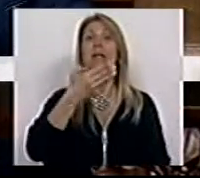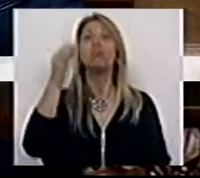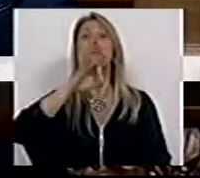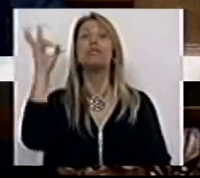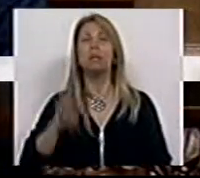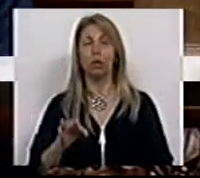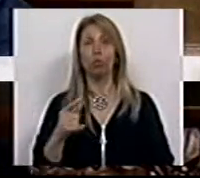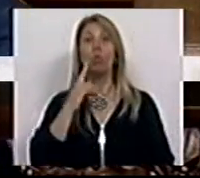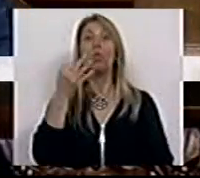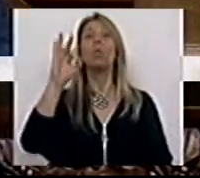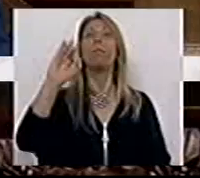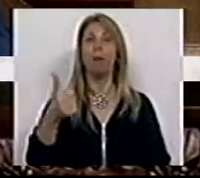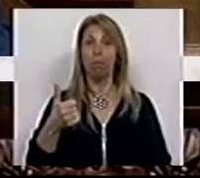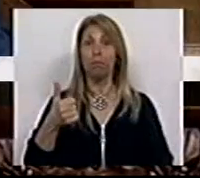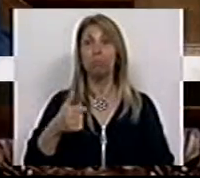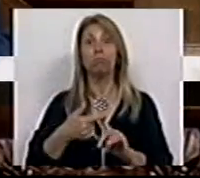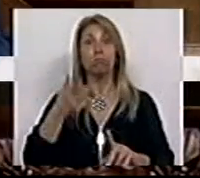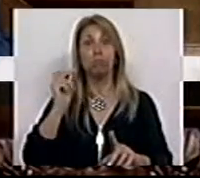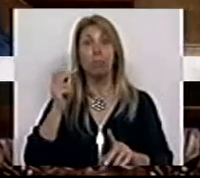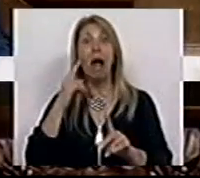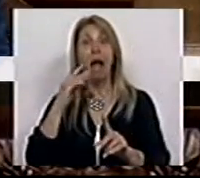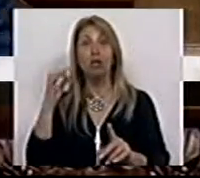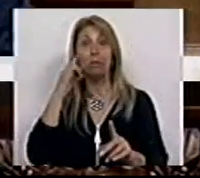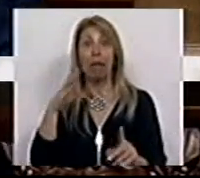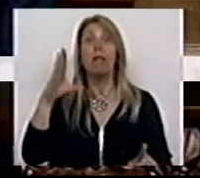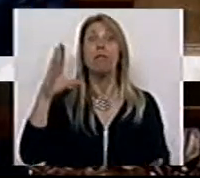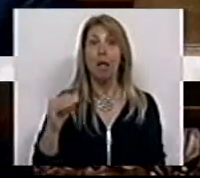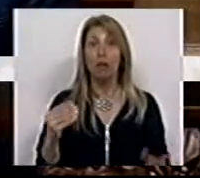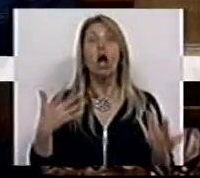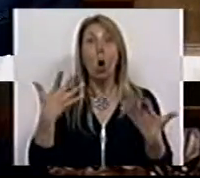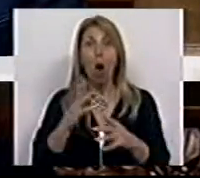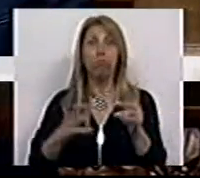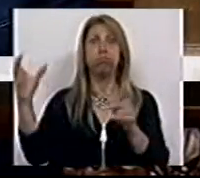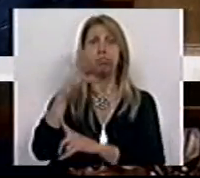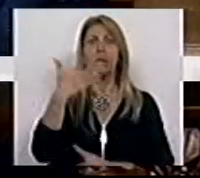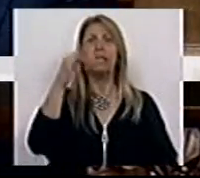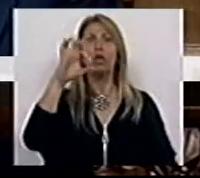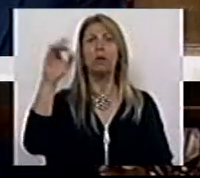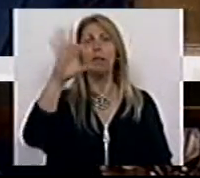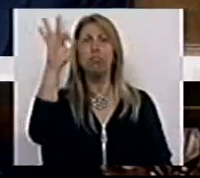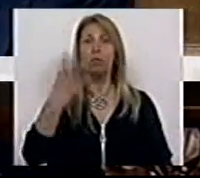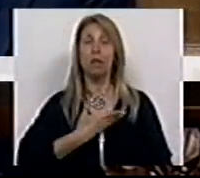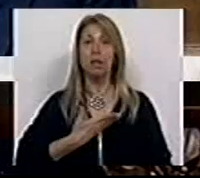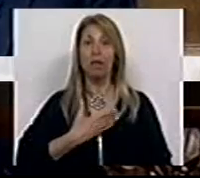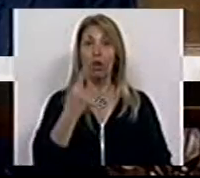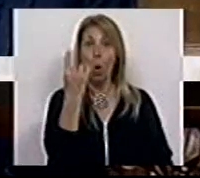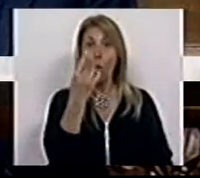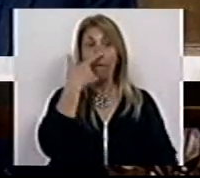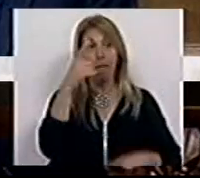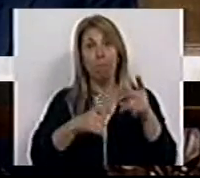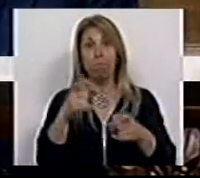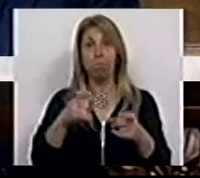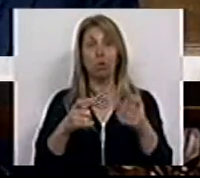um perdão da dívida depois deve 180%. 1 em cada 4 gregos está